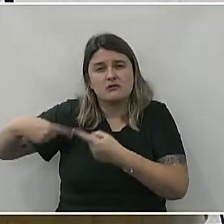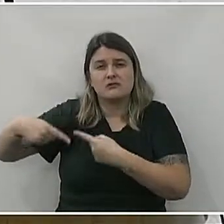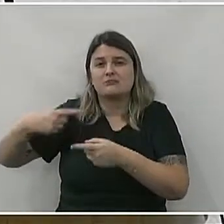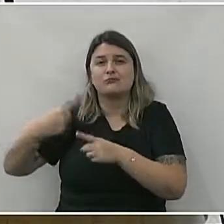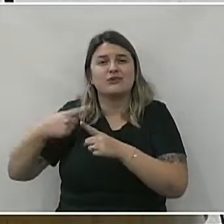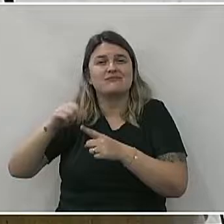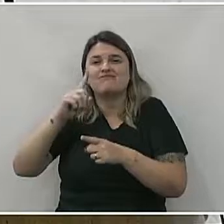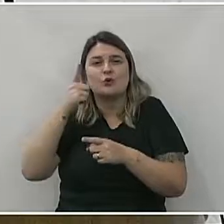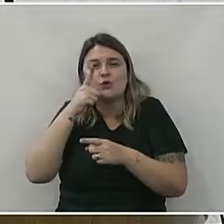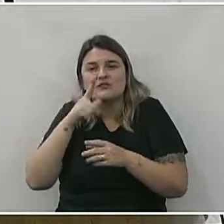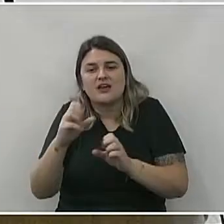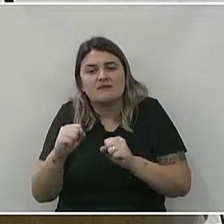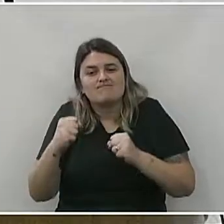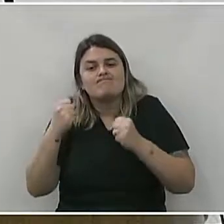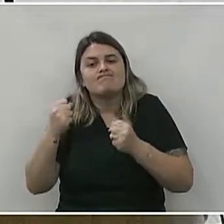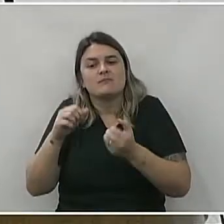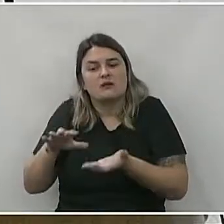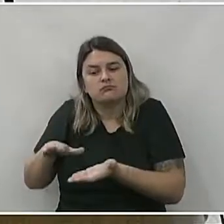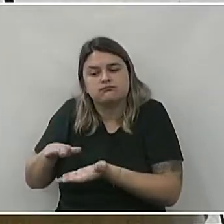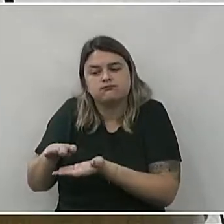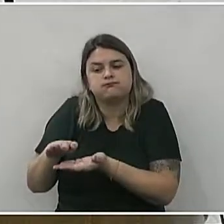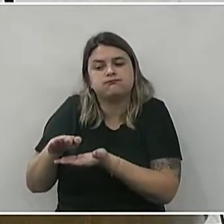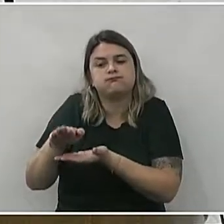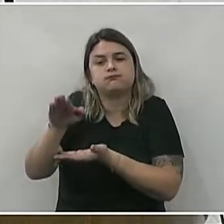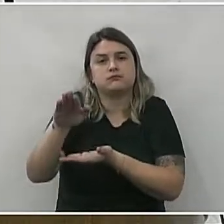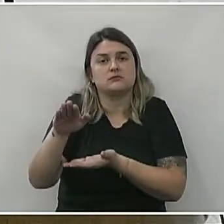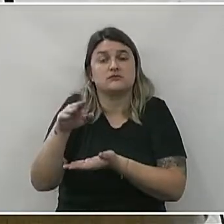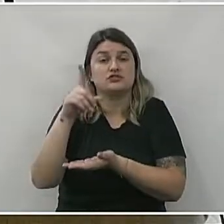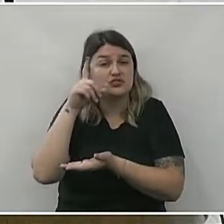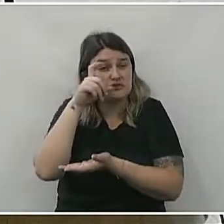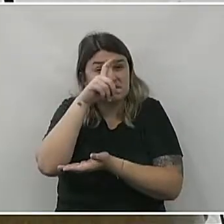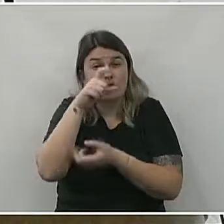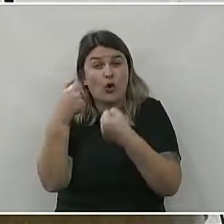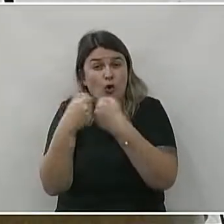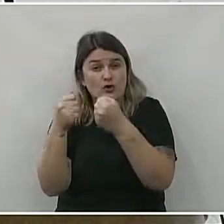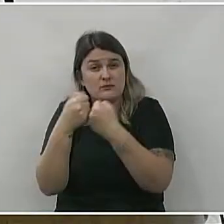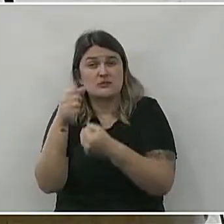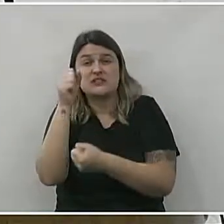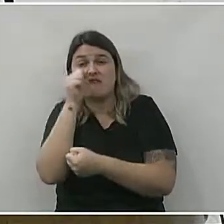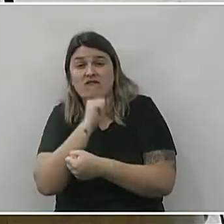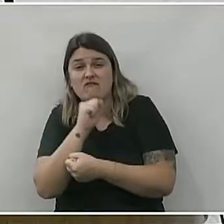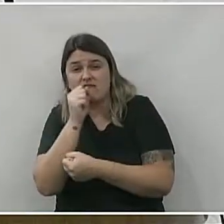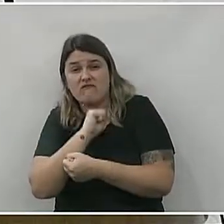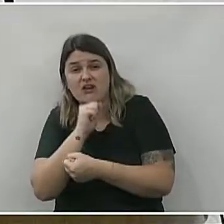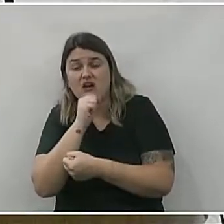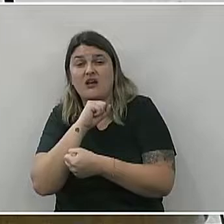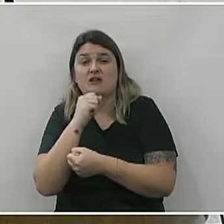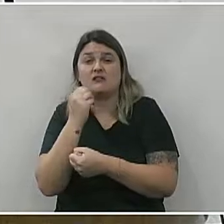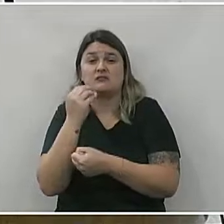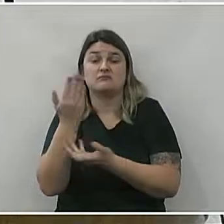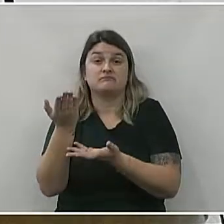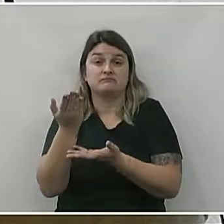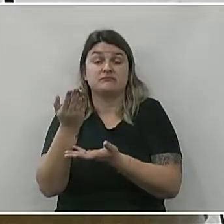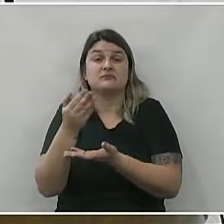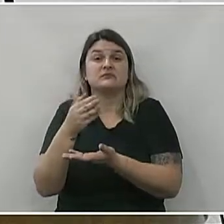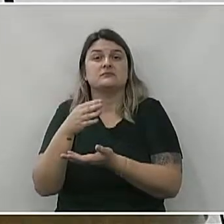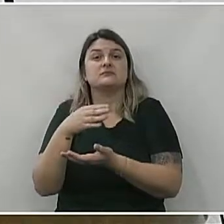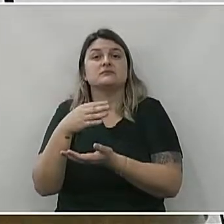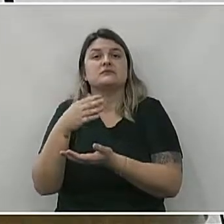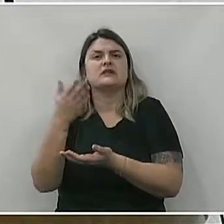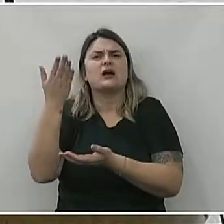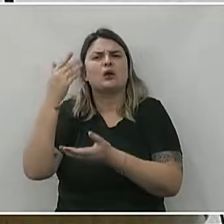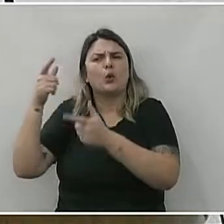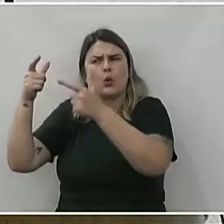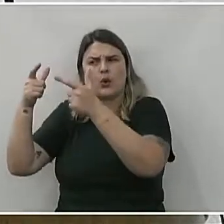uma tragédia com aquele ônibus cheio de criança? A condição dos ônibus escolares também. A Serra da Esperança